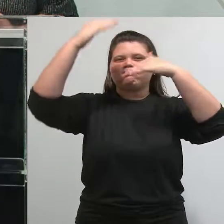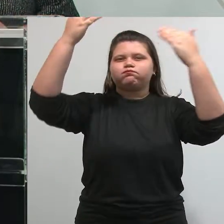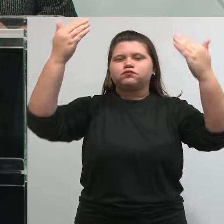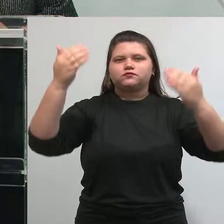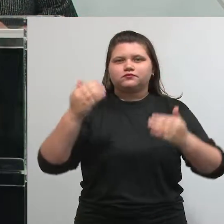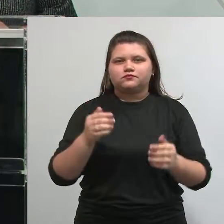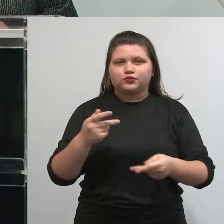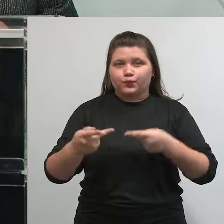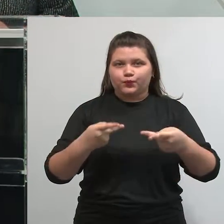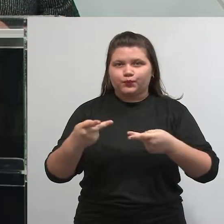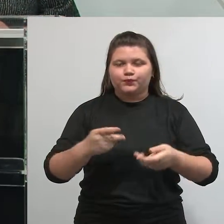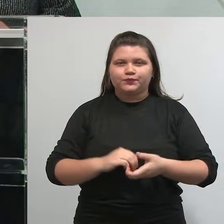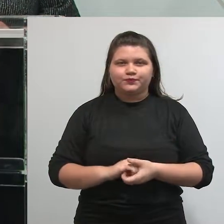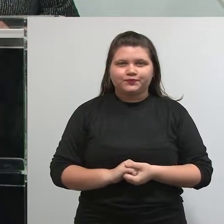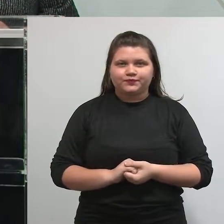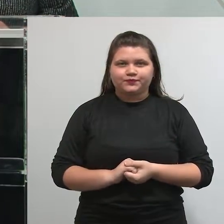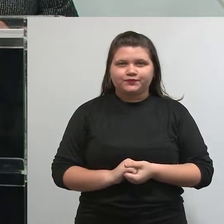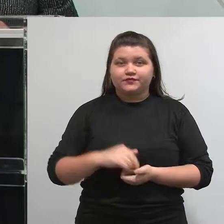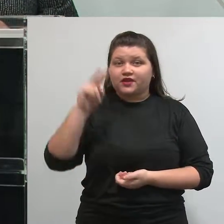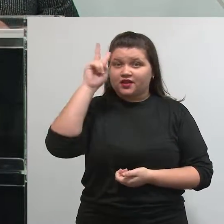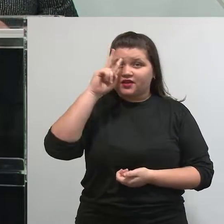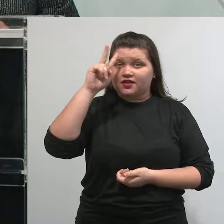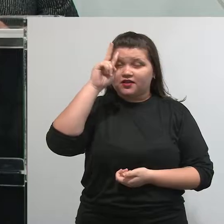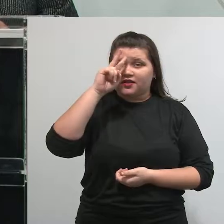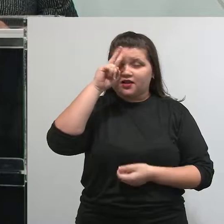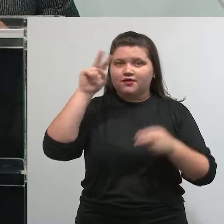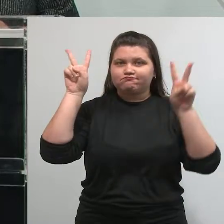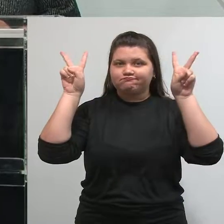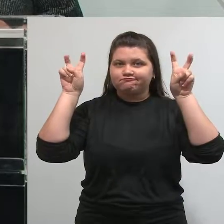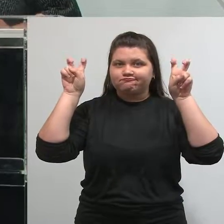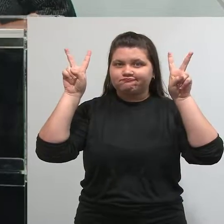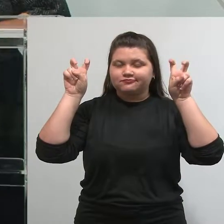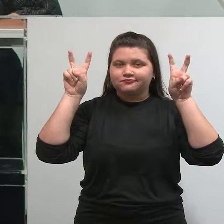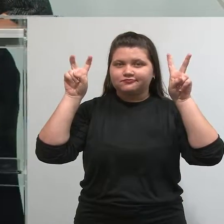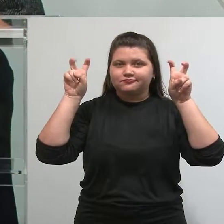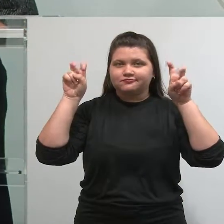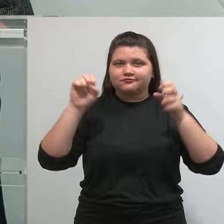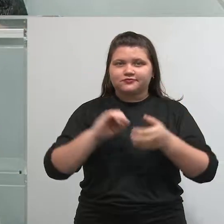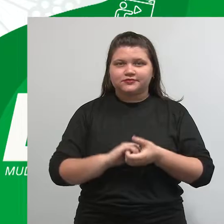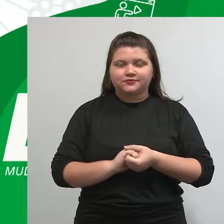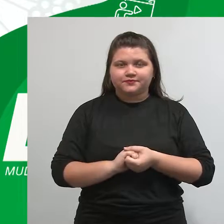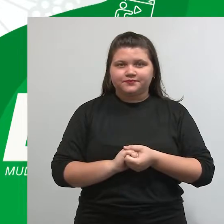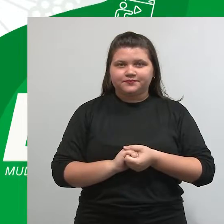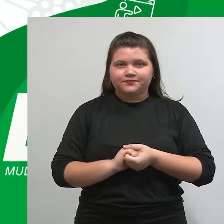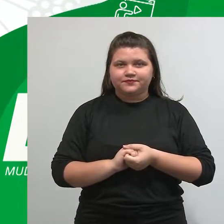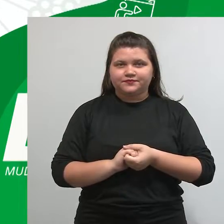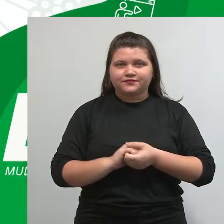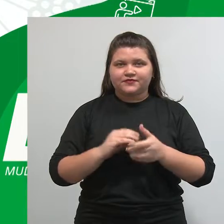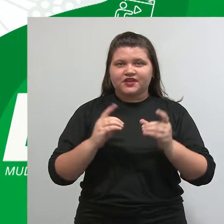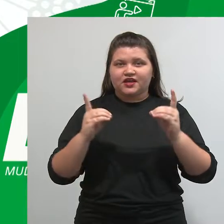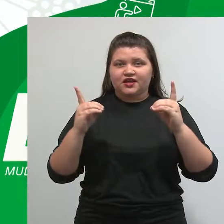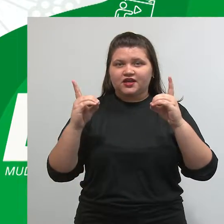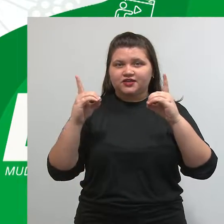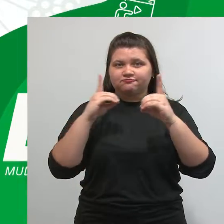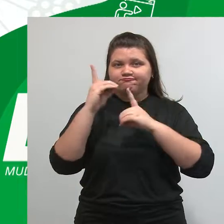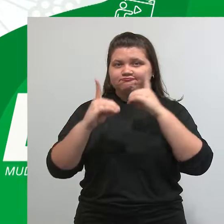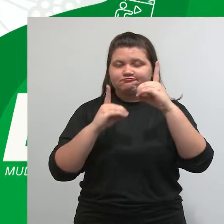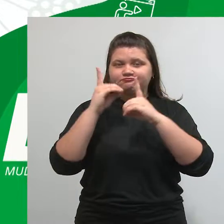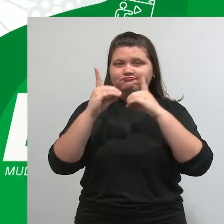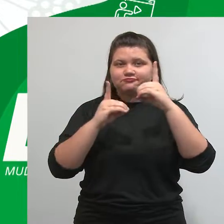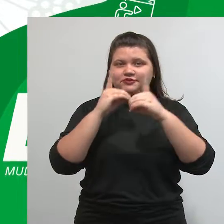desse projeto. Relembrando que a temática do projeto vai ser dinâmica de